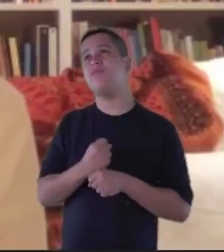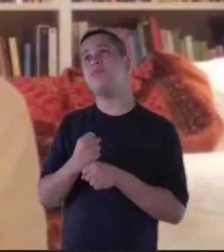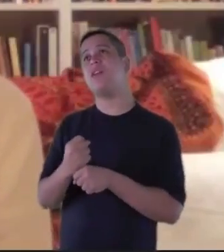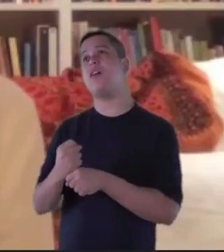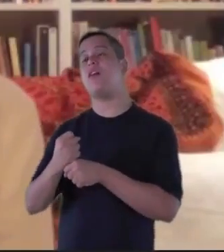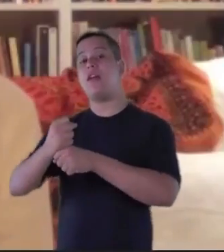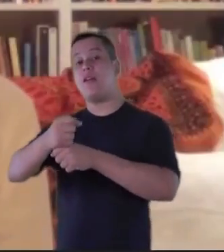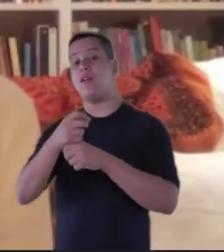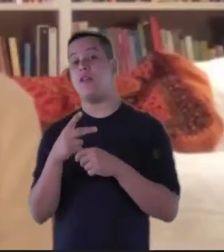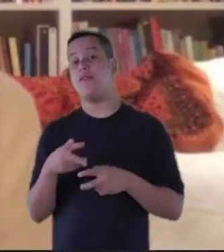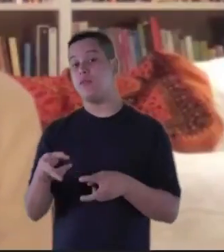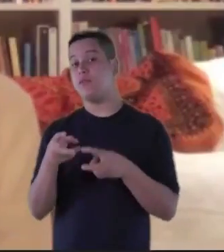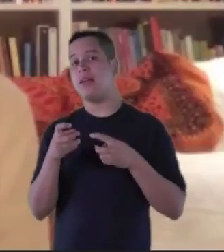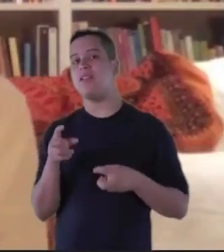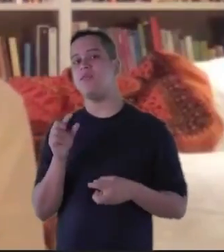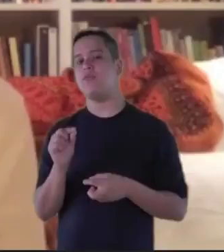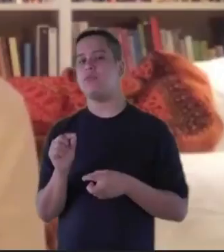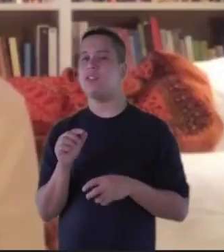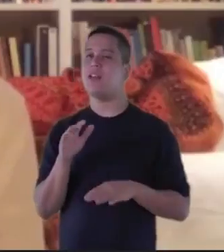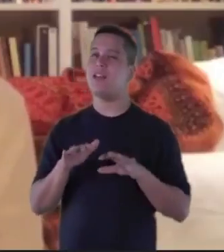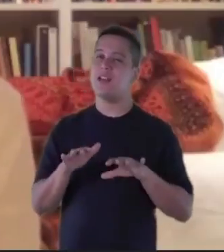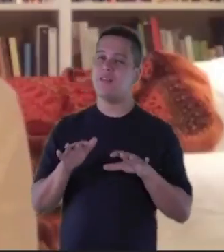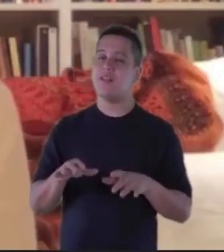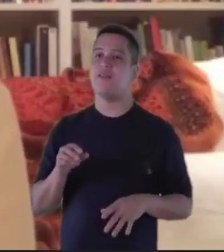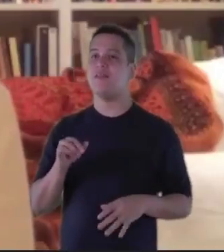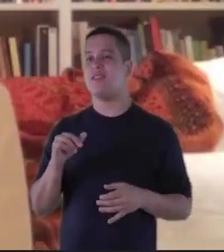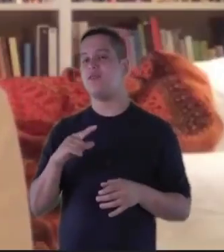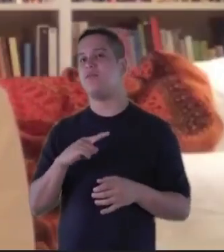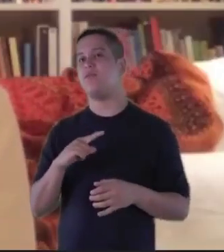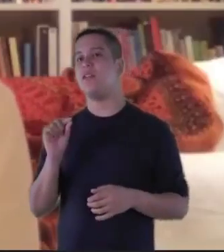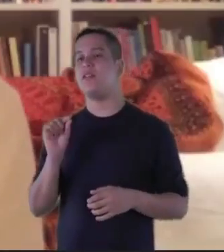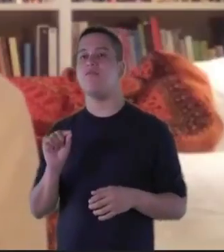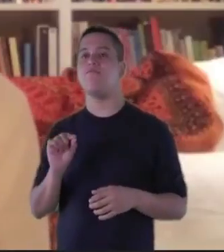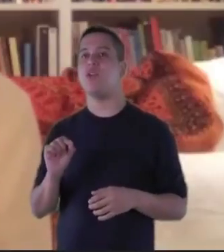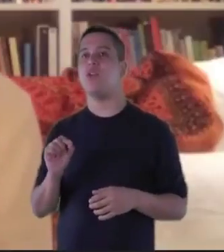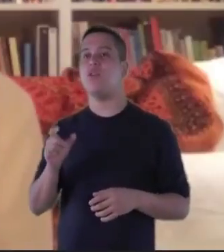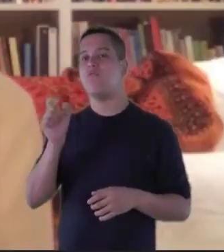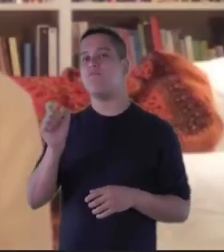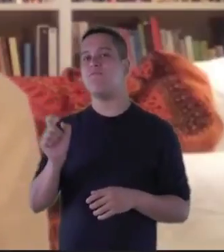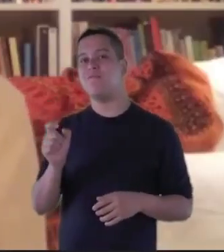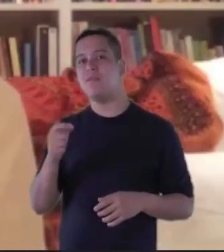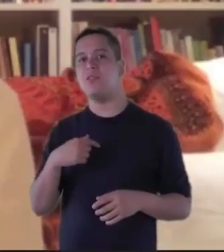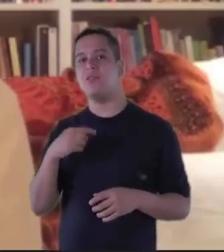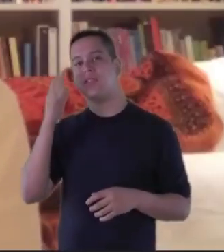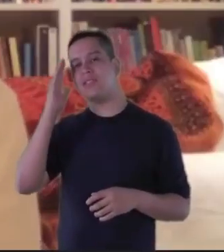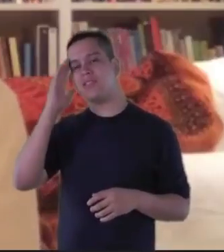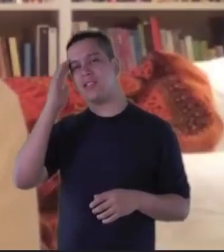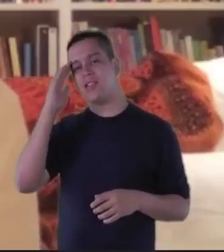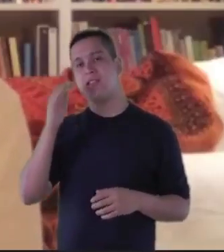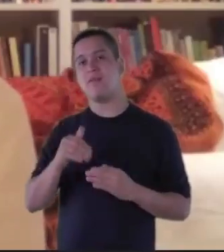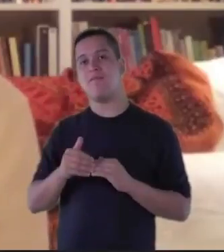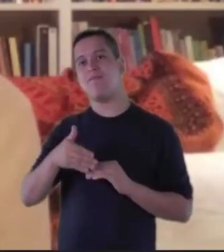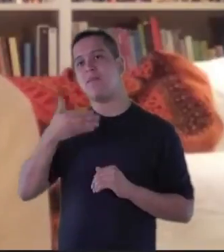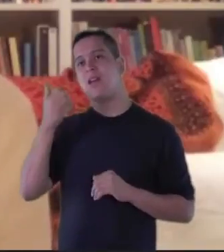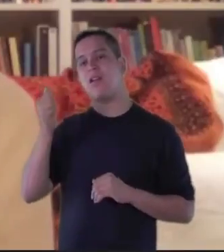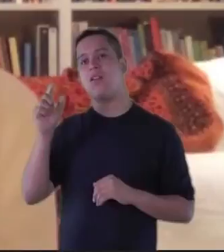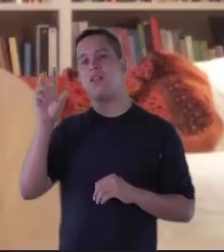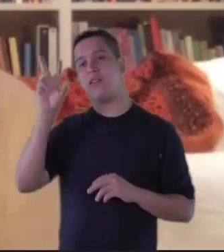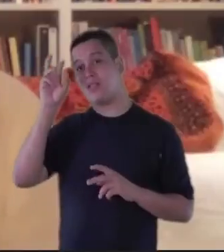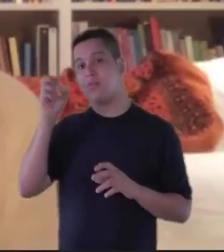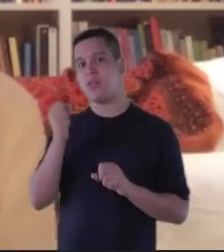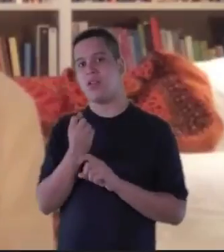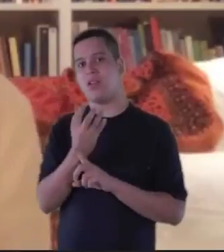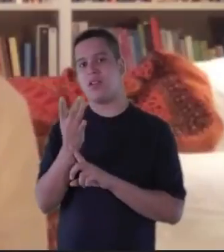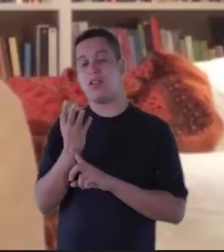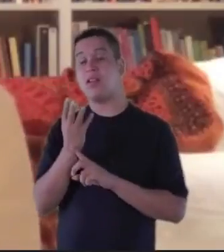que talvez, se houvesse alguma pessoa ligada às artes na minha família, talvez a pessoa tivesse se